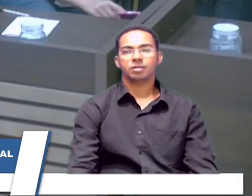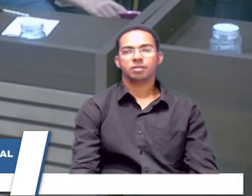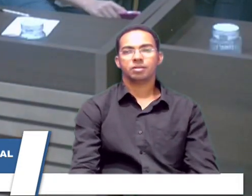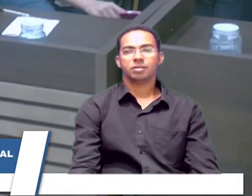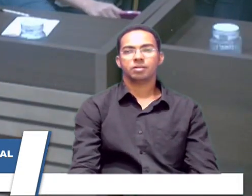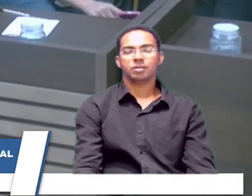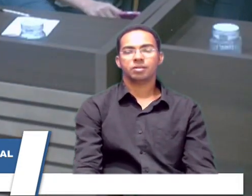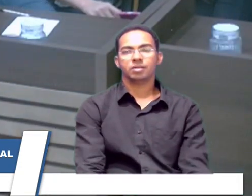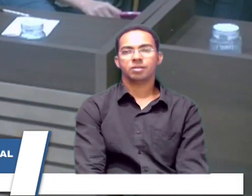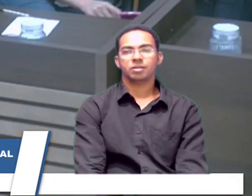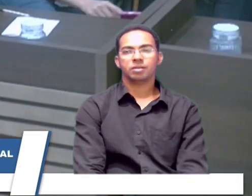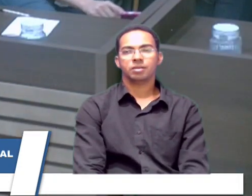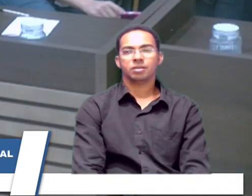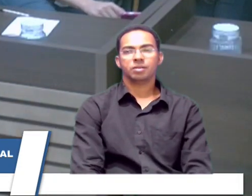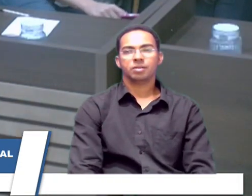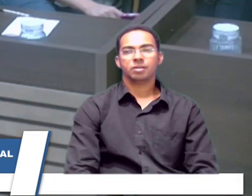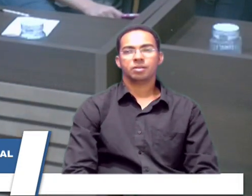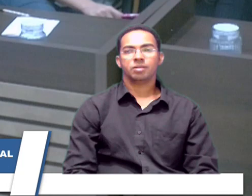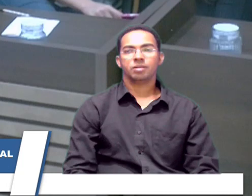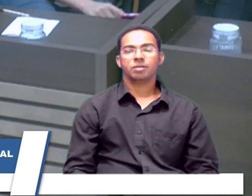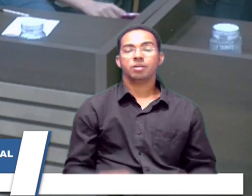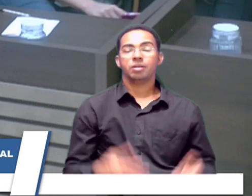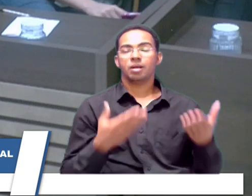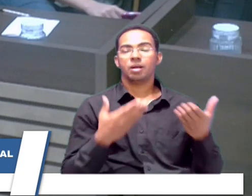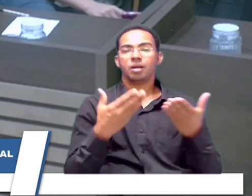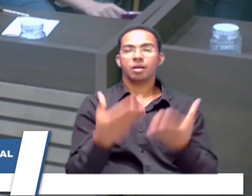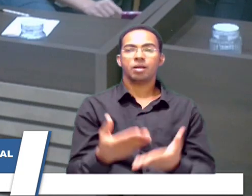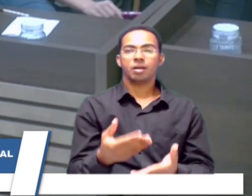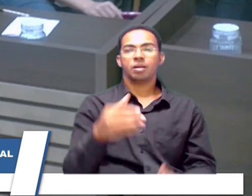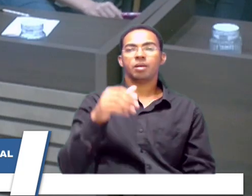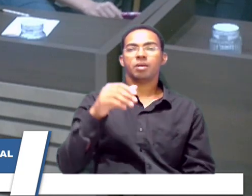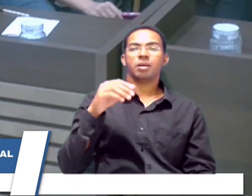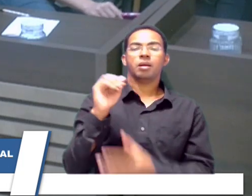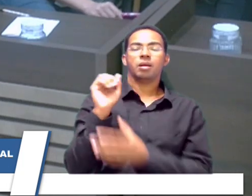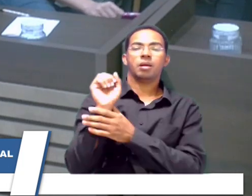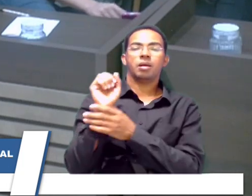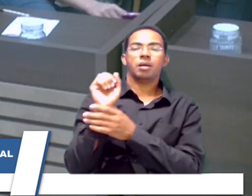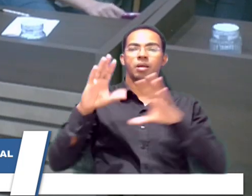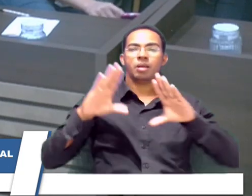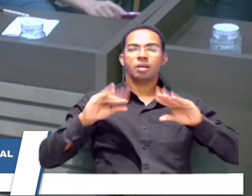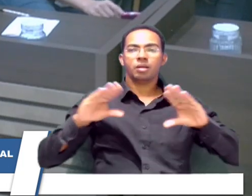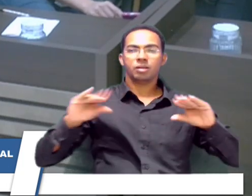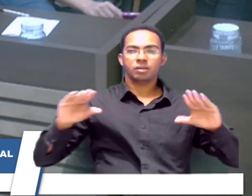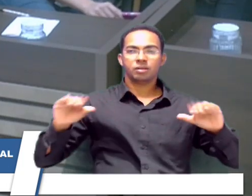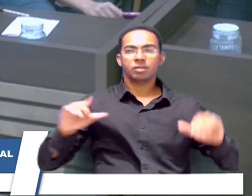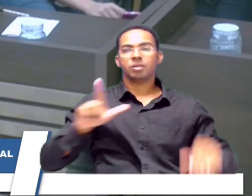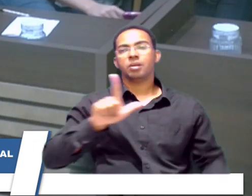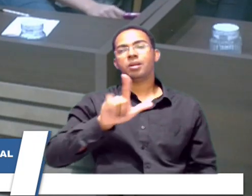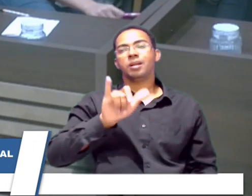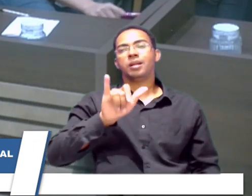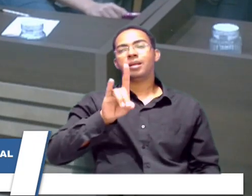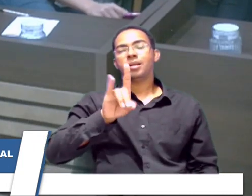Eu queria convidar a massoterapeuta, a Lídia.